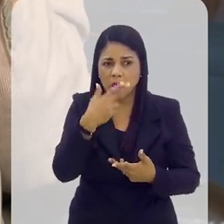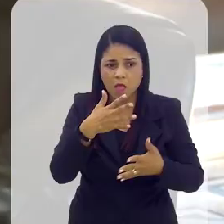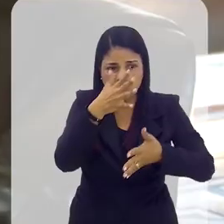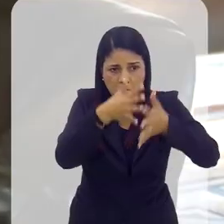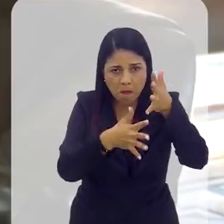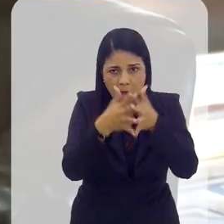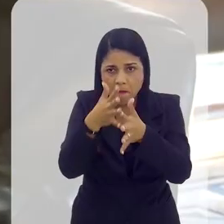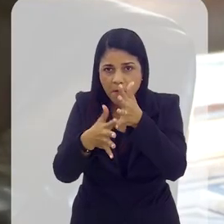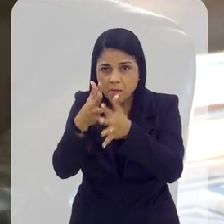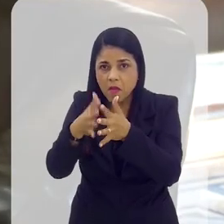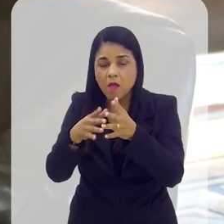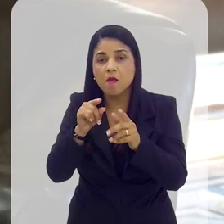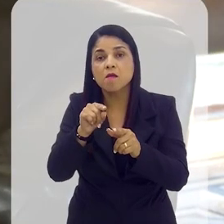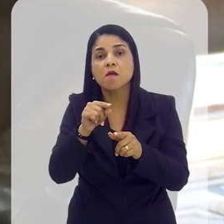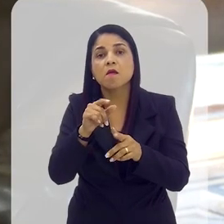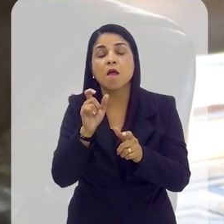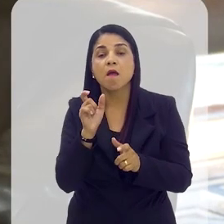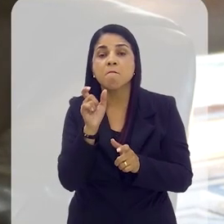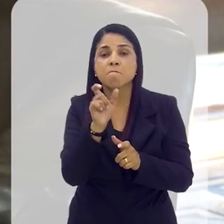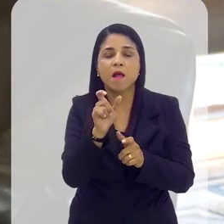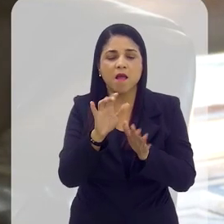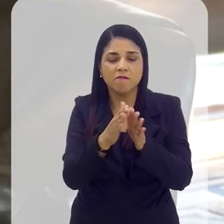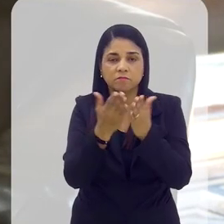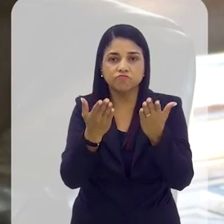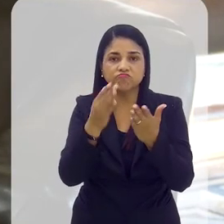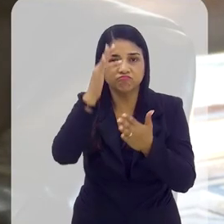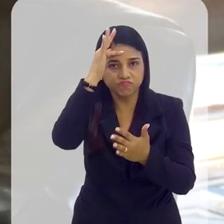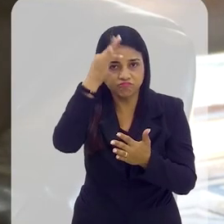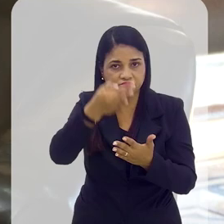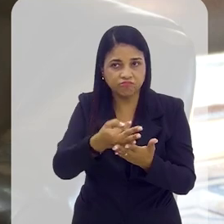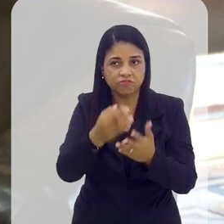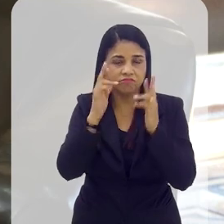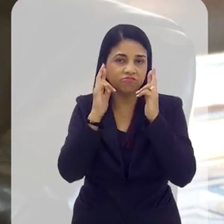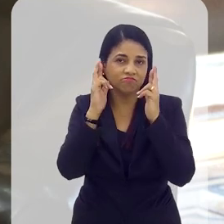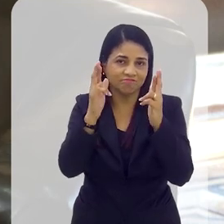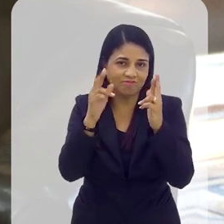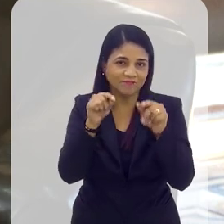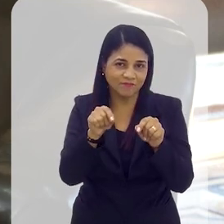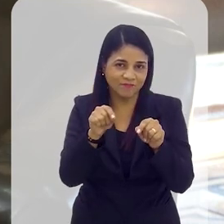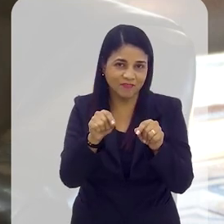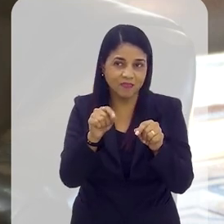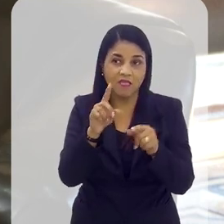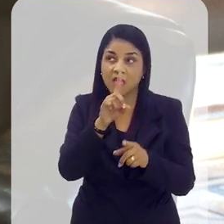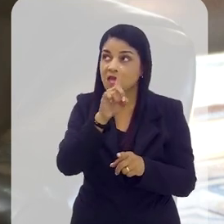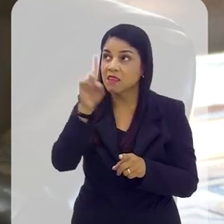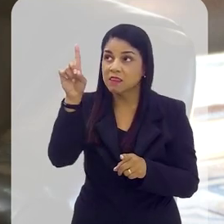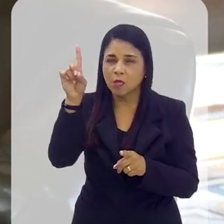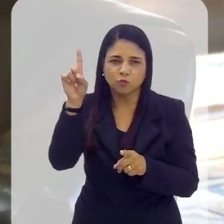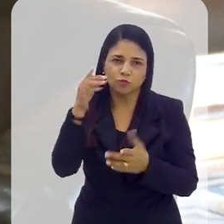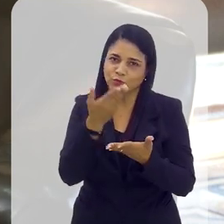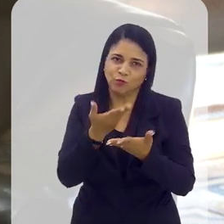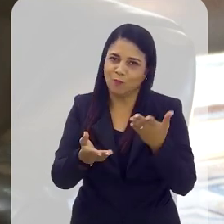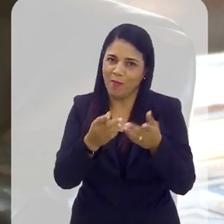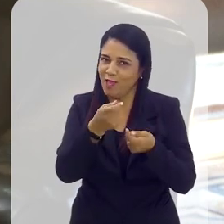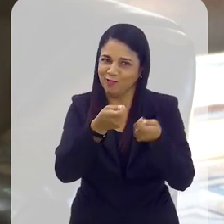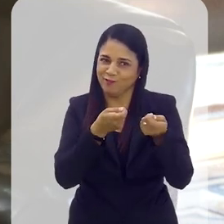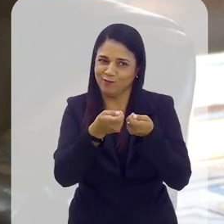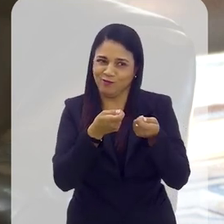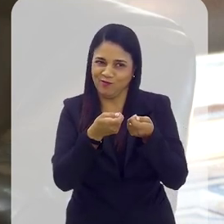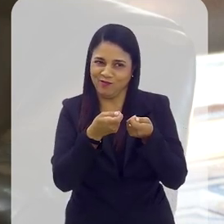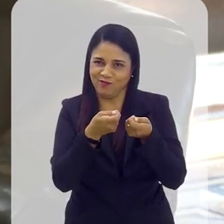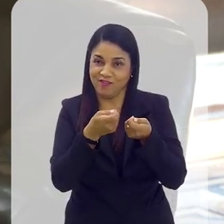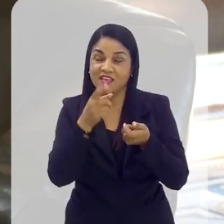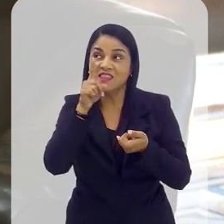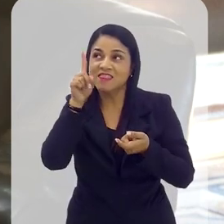está desabando, qual é a palavra de esperança que você manda para o cara dentro de casa? A palavra de esperança é que Deus não perde o controle